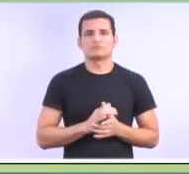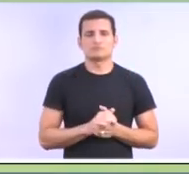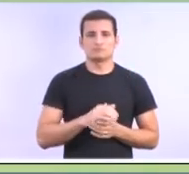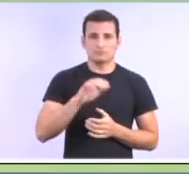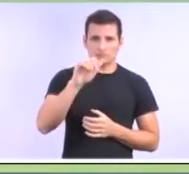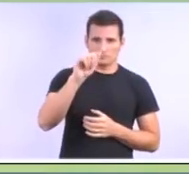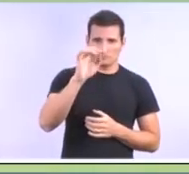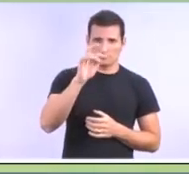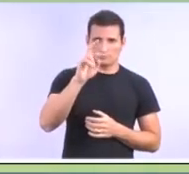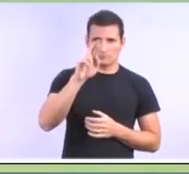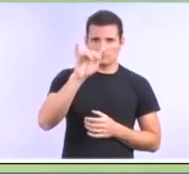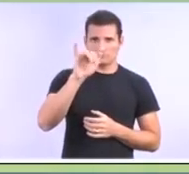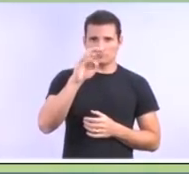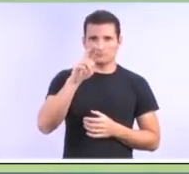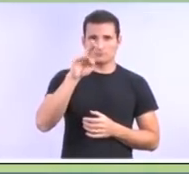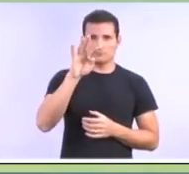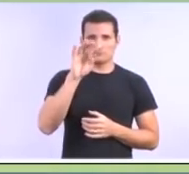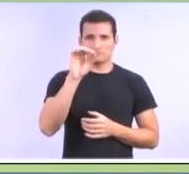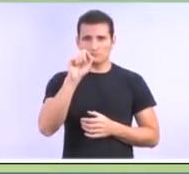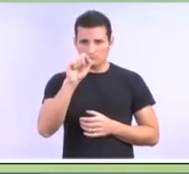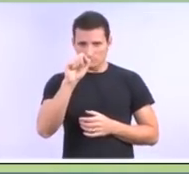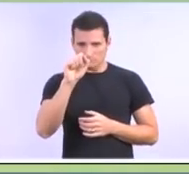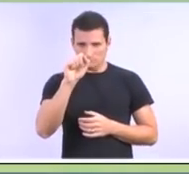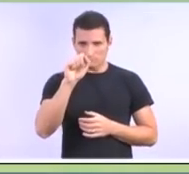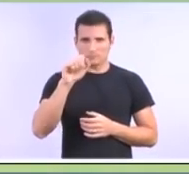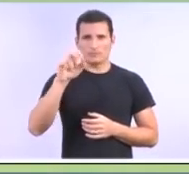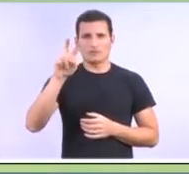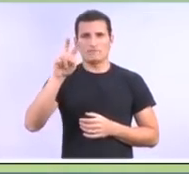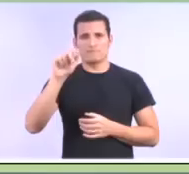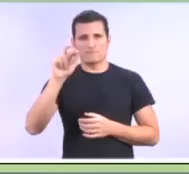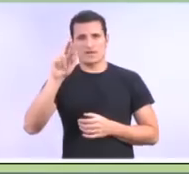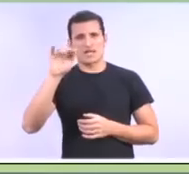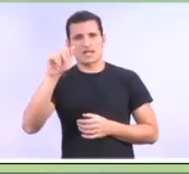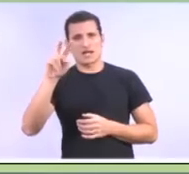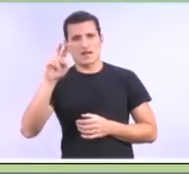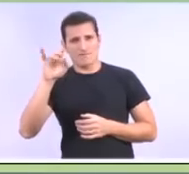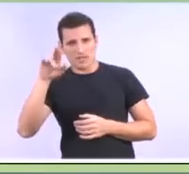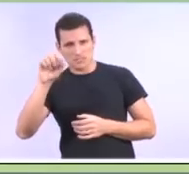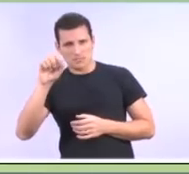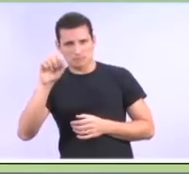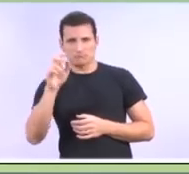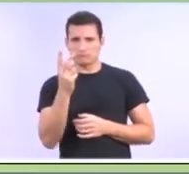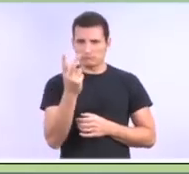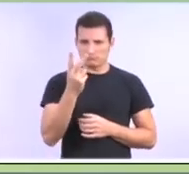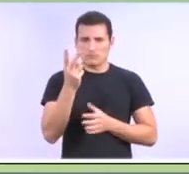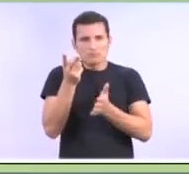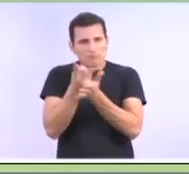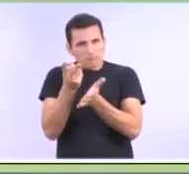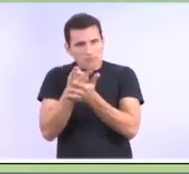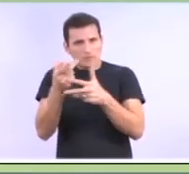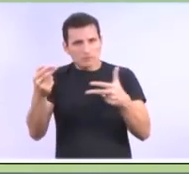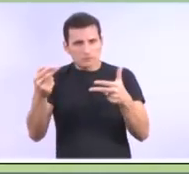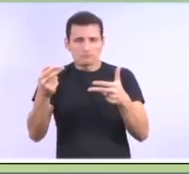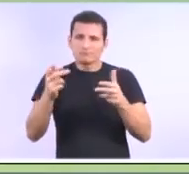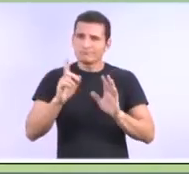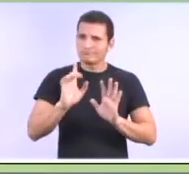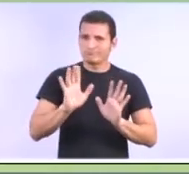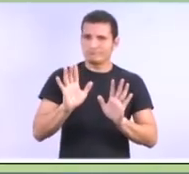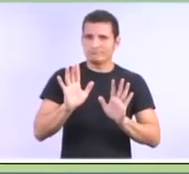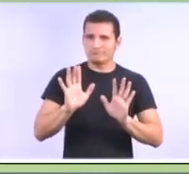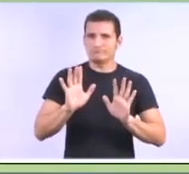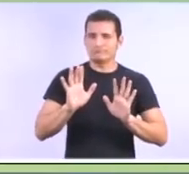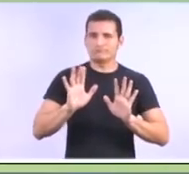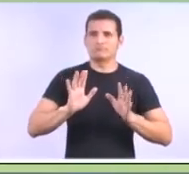atributos e variáveis são a mesma coisa? Até seriam, mas variáveis a gente entra no contexto de programação